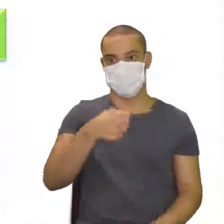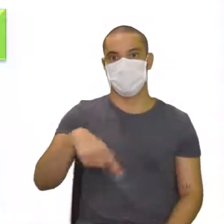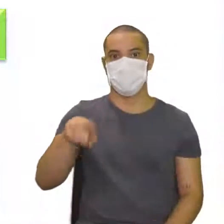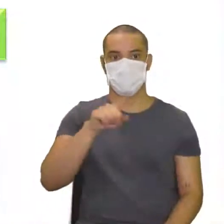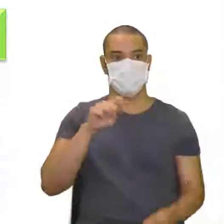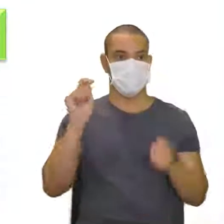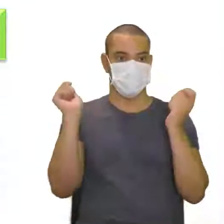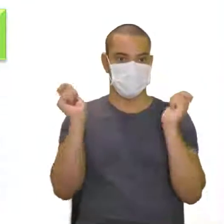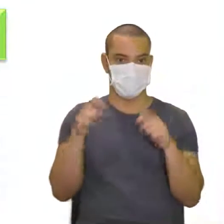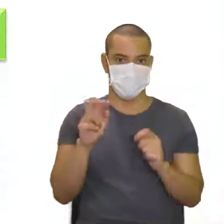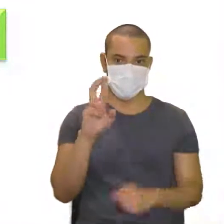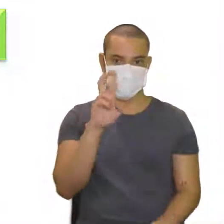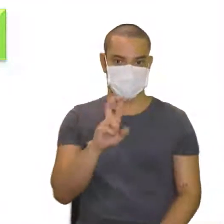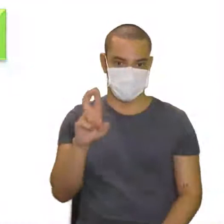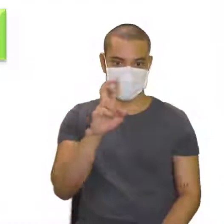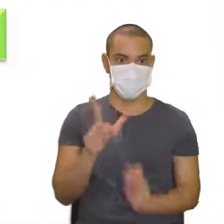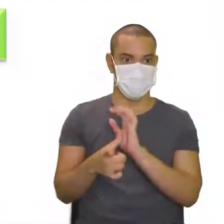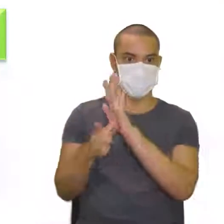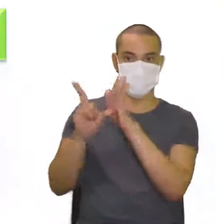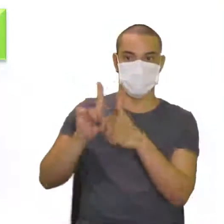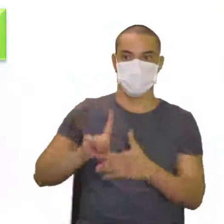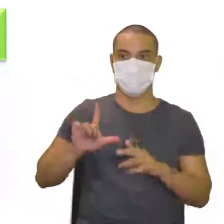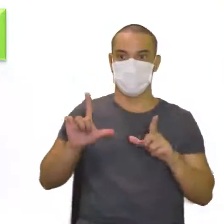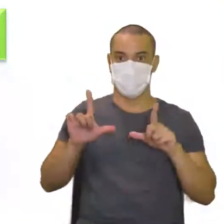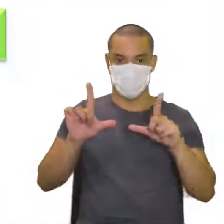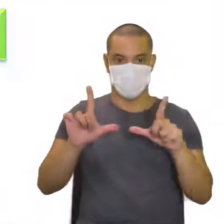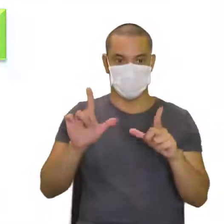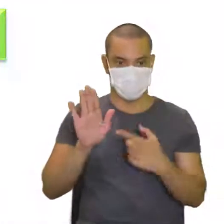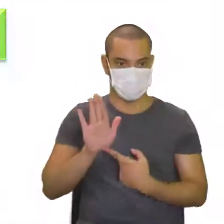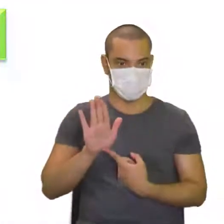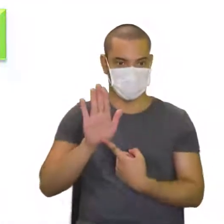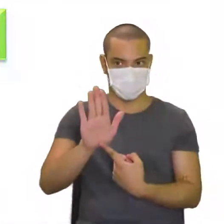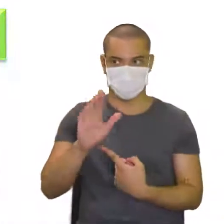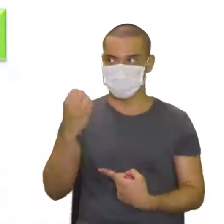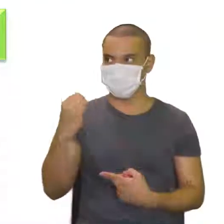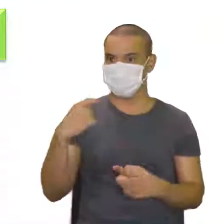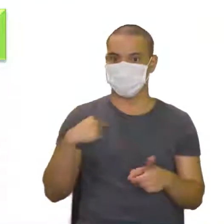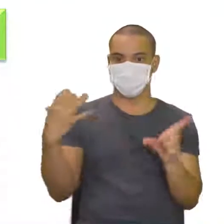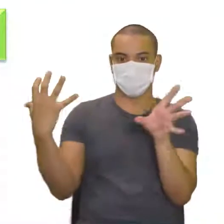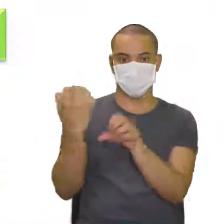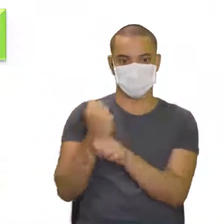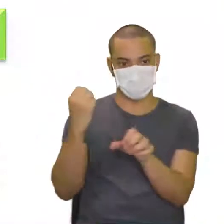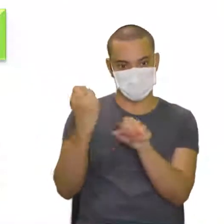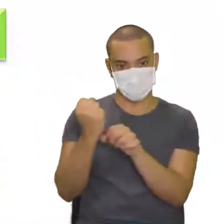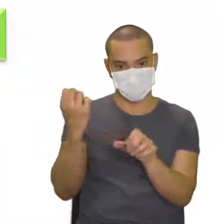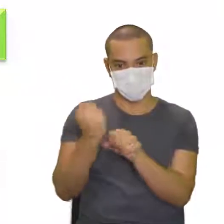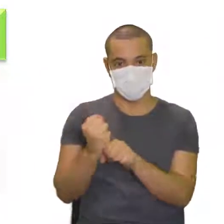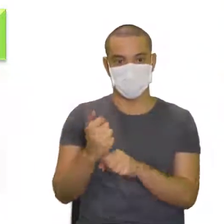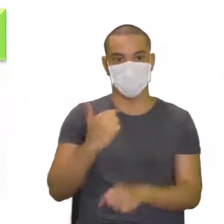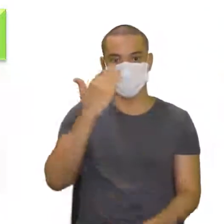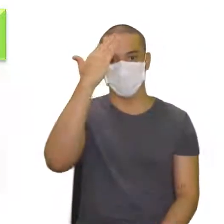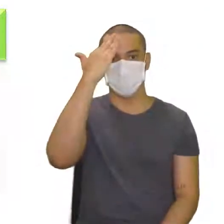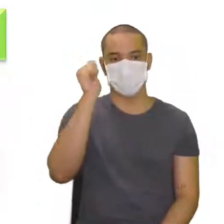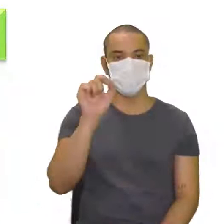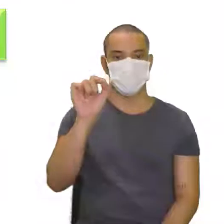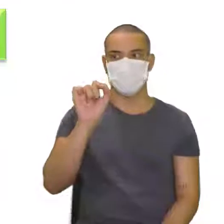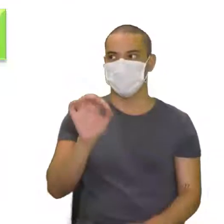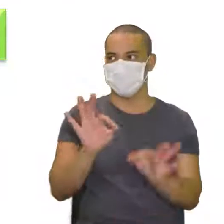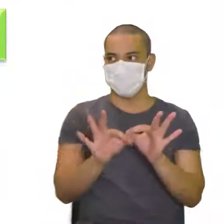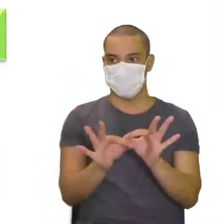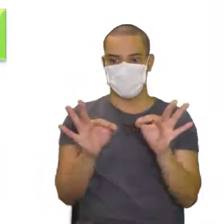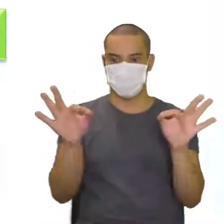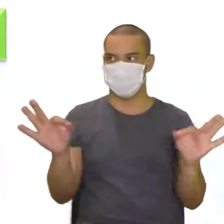que eu tinha colocado na figura passada, se eu calcular este campo neste ponto, eu vou usar essa